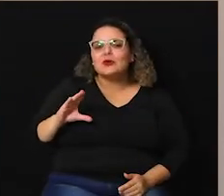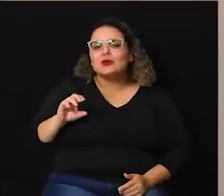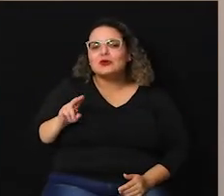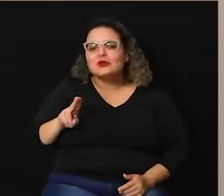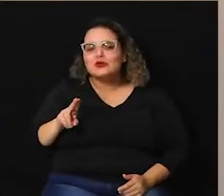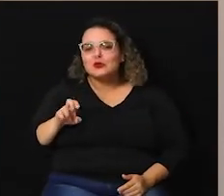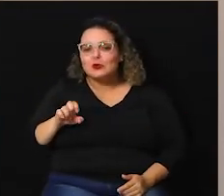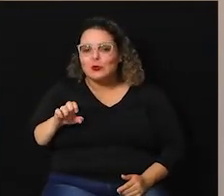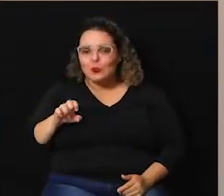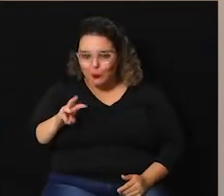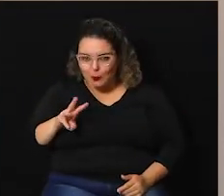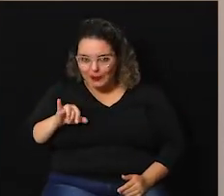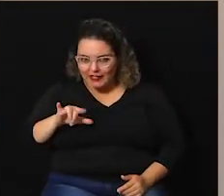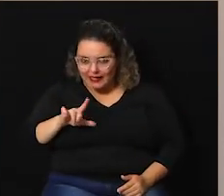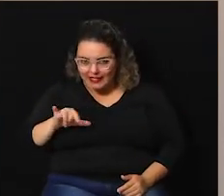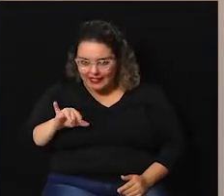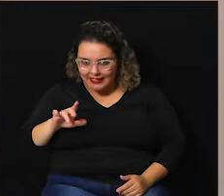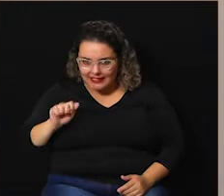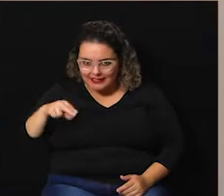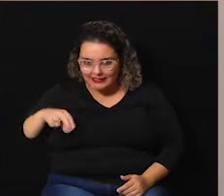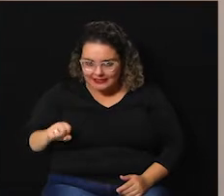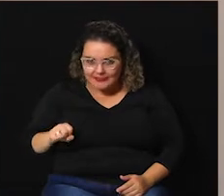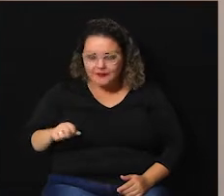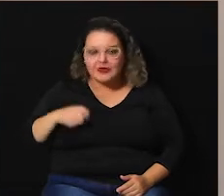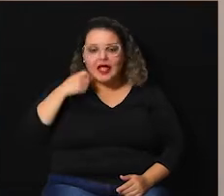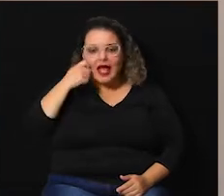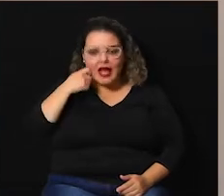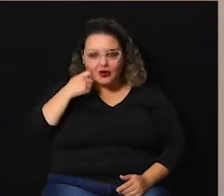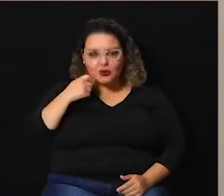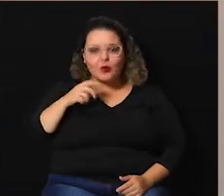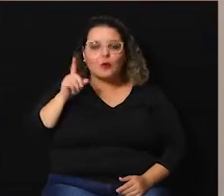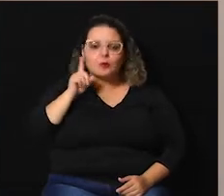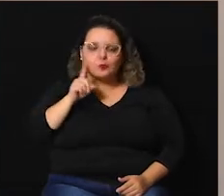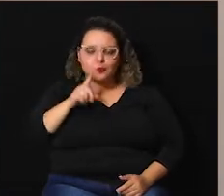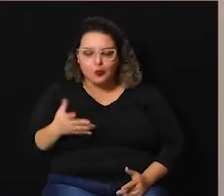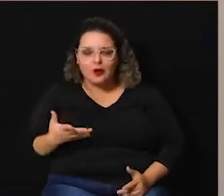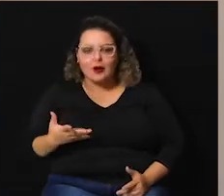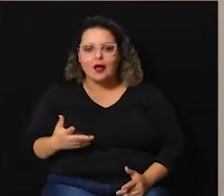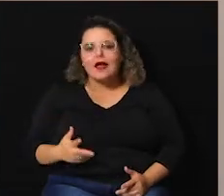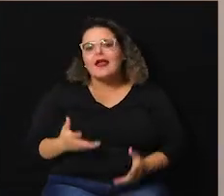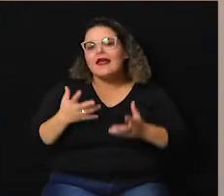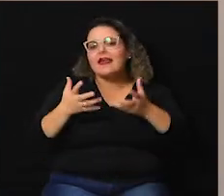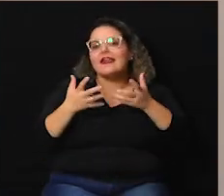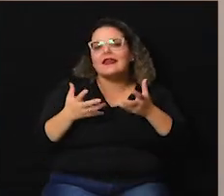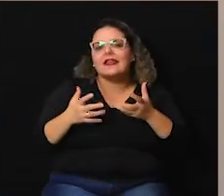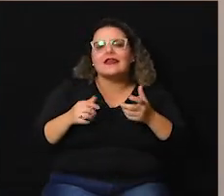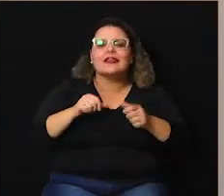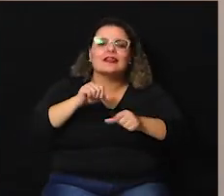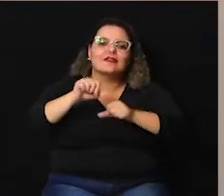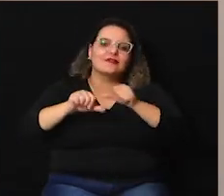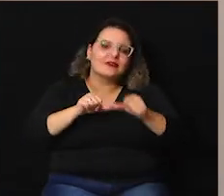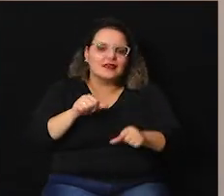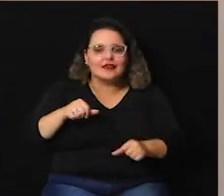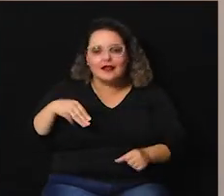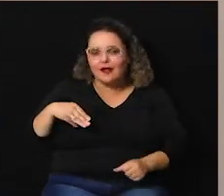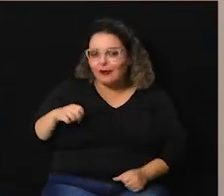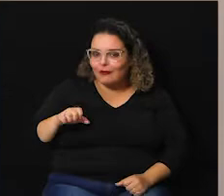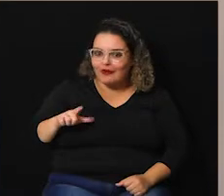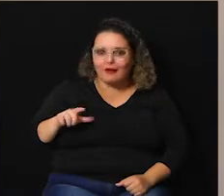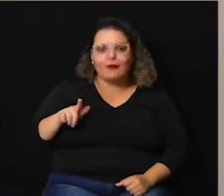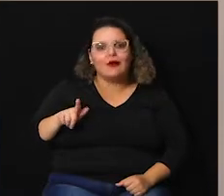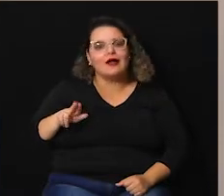Isso na alopecia androgenética. Não existe. Como a mulher não vai virar Rapunzel se ela